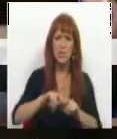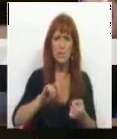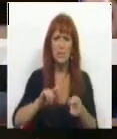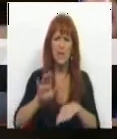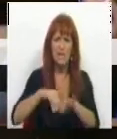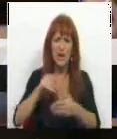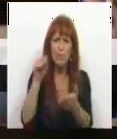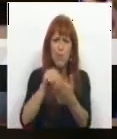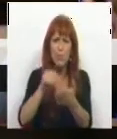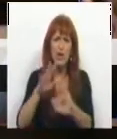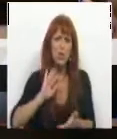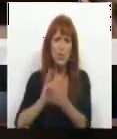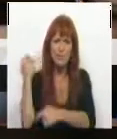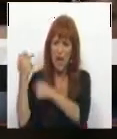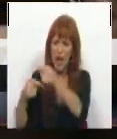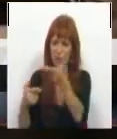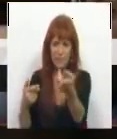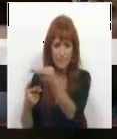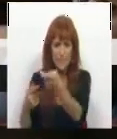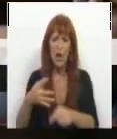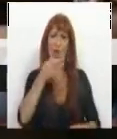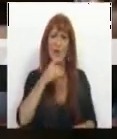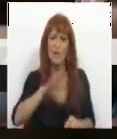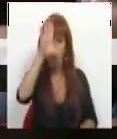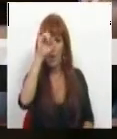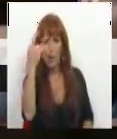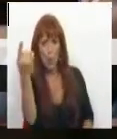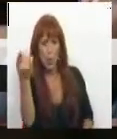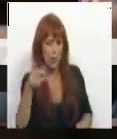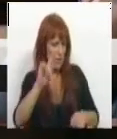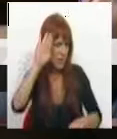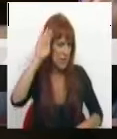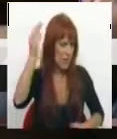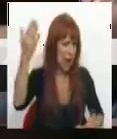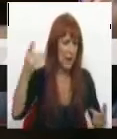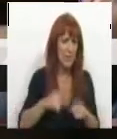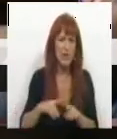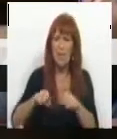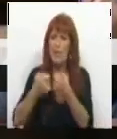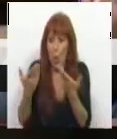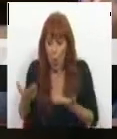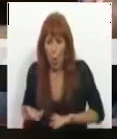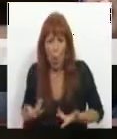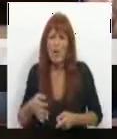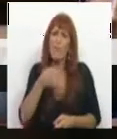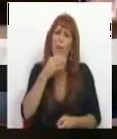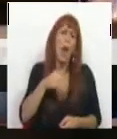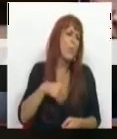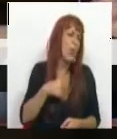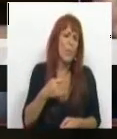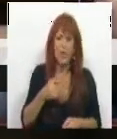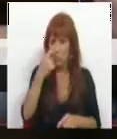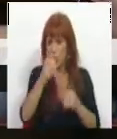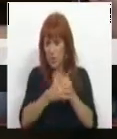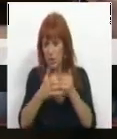produziu pobreza nos últimos anos. Estamos a falar de um governo, como é sabido, de partidos que hoje falam da sua preocupação